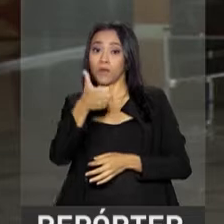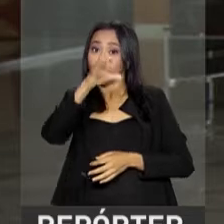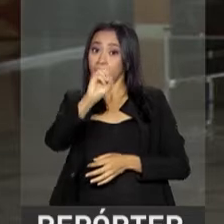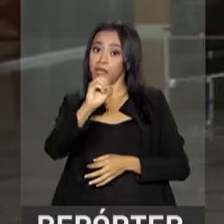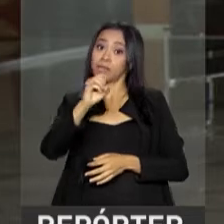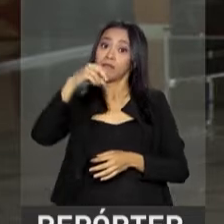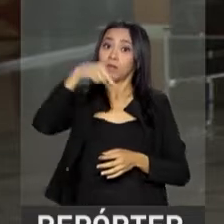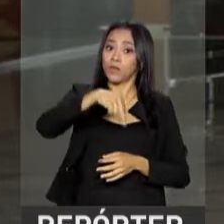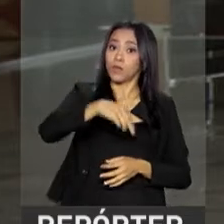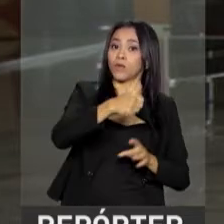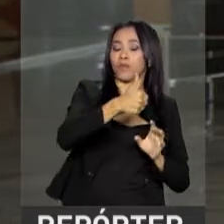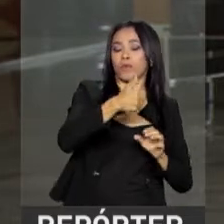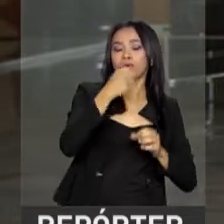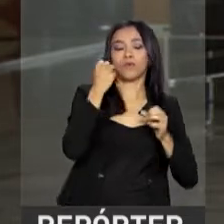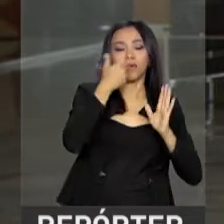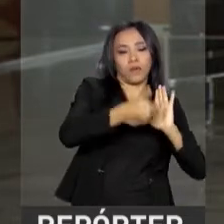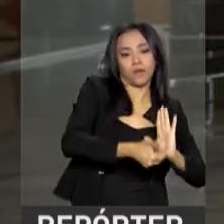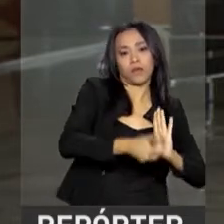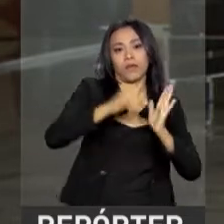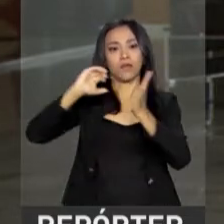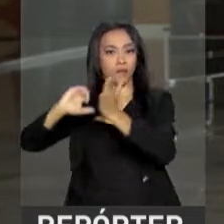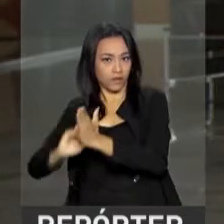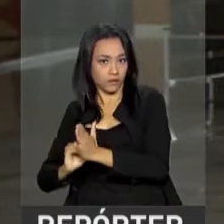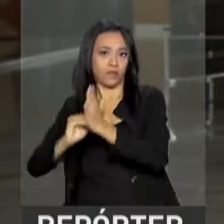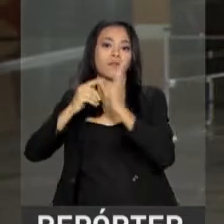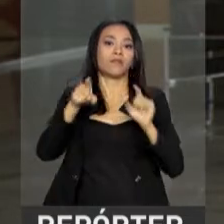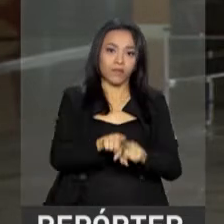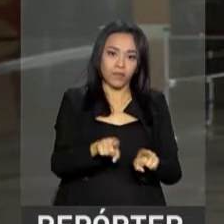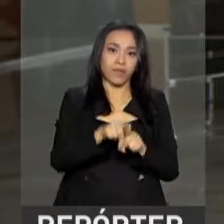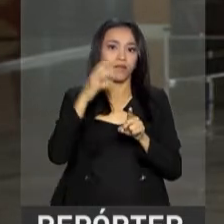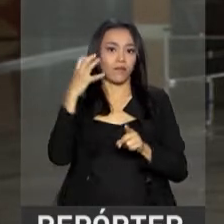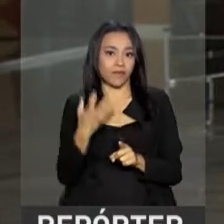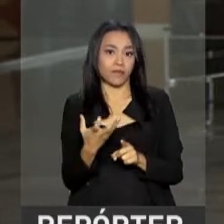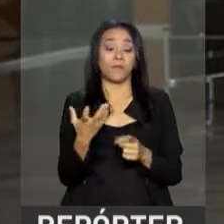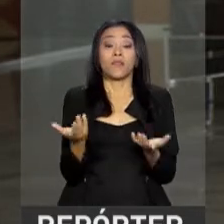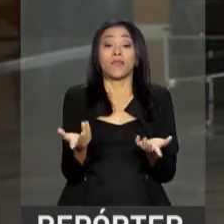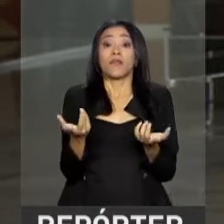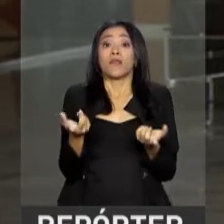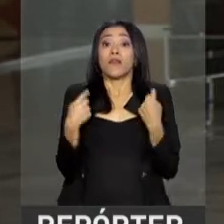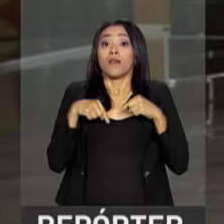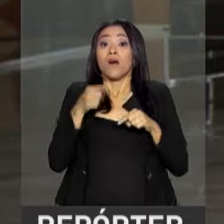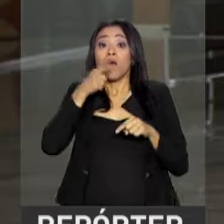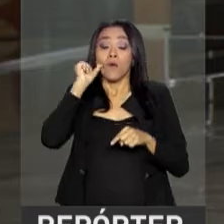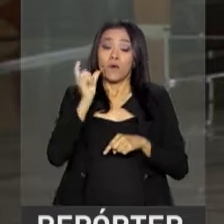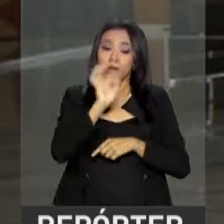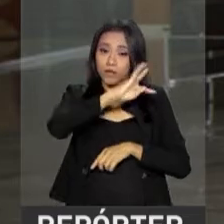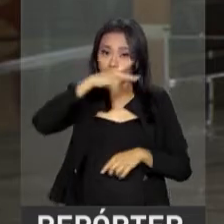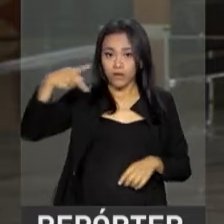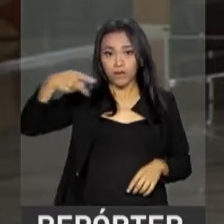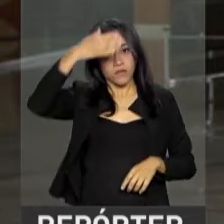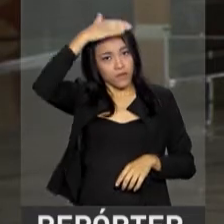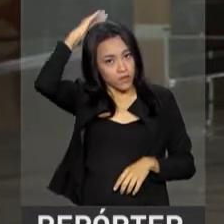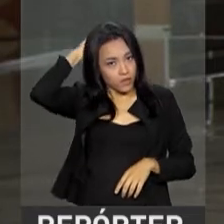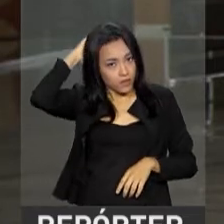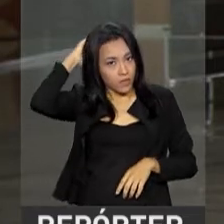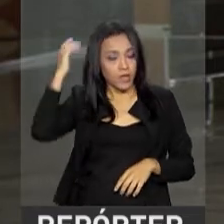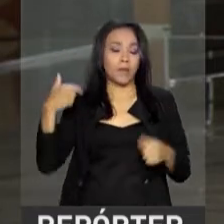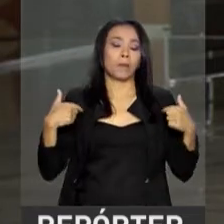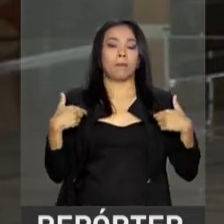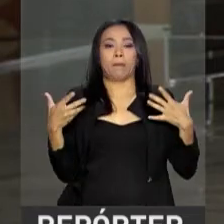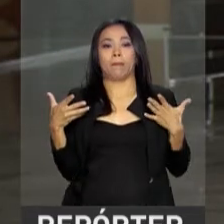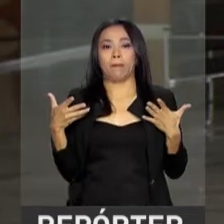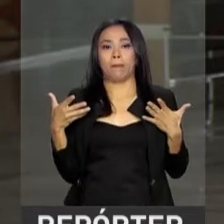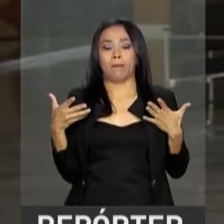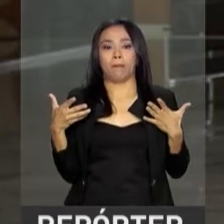senado federal e 20 minutos de notícias da câmara legislativa e ontem o presidente michel temer ele participou